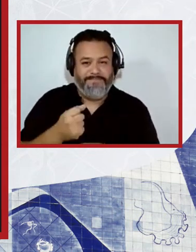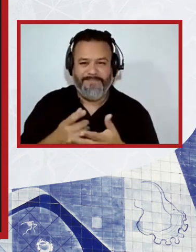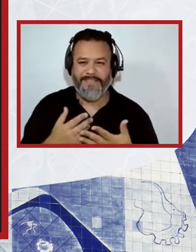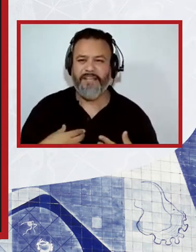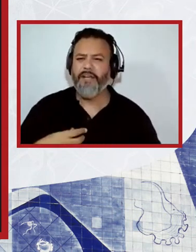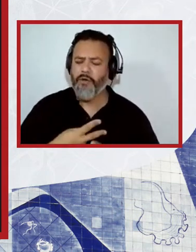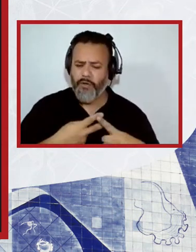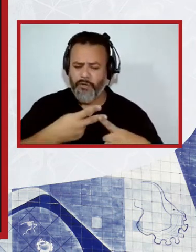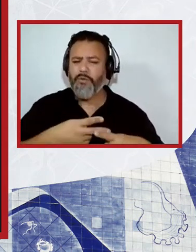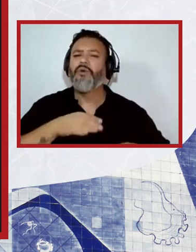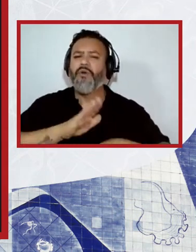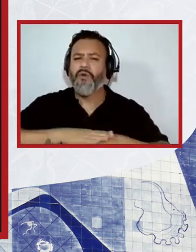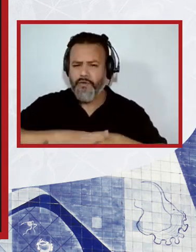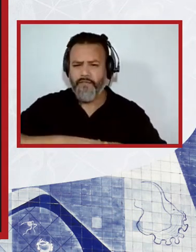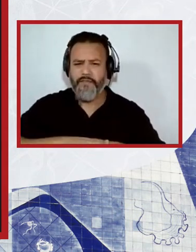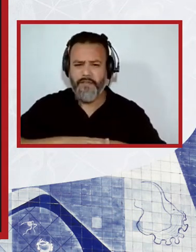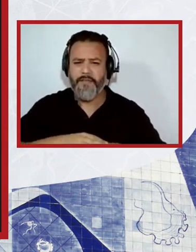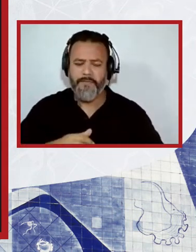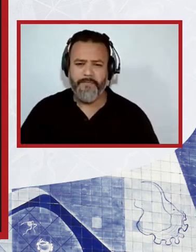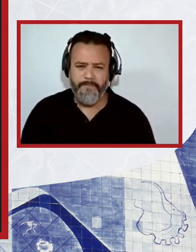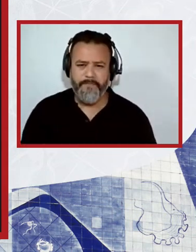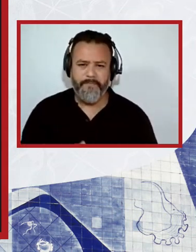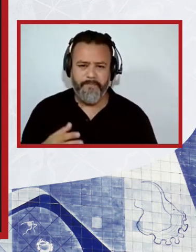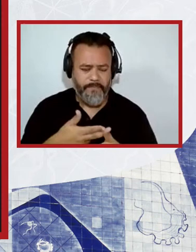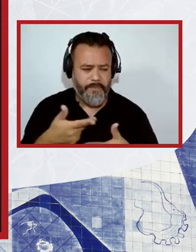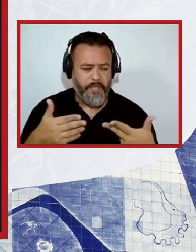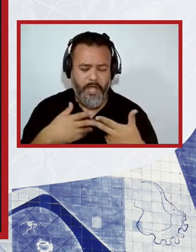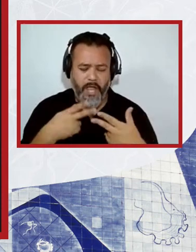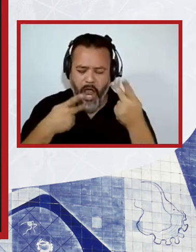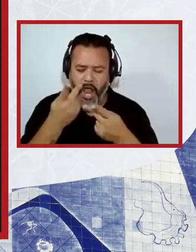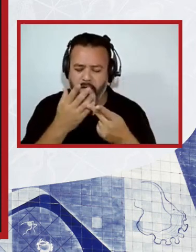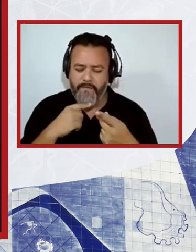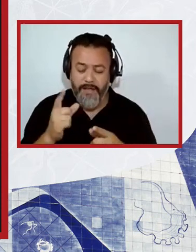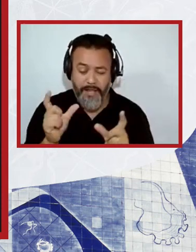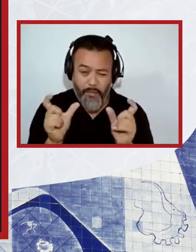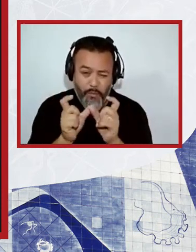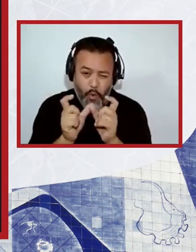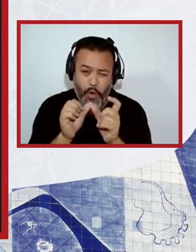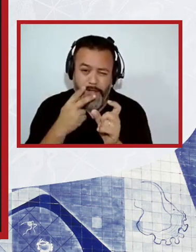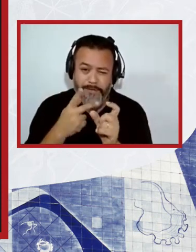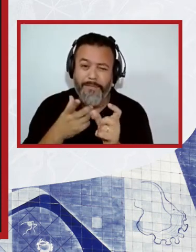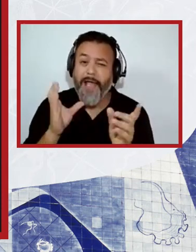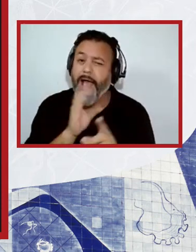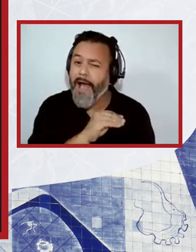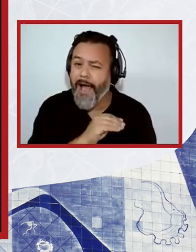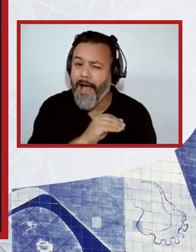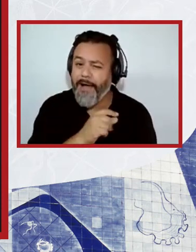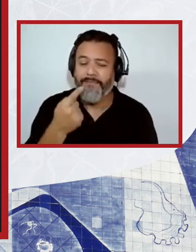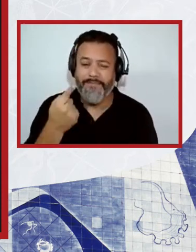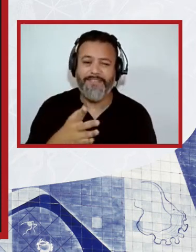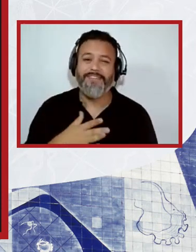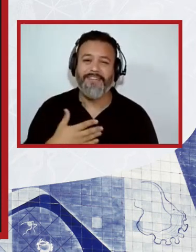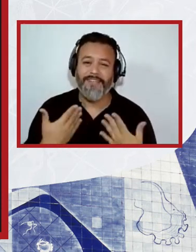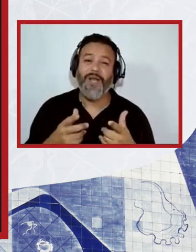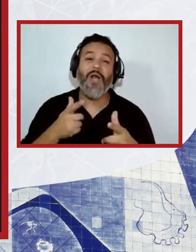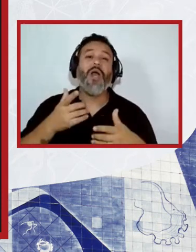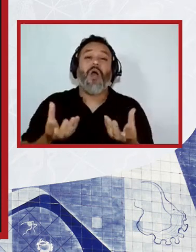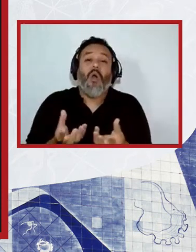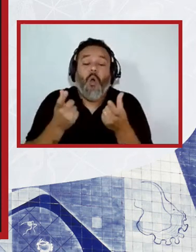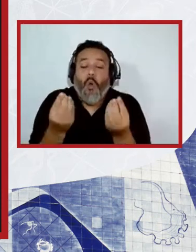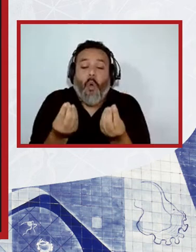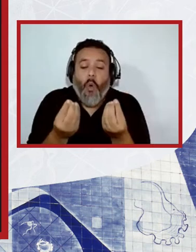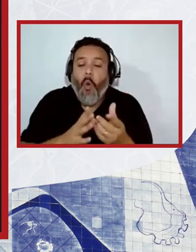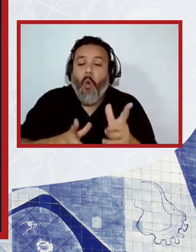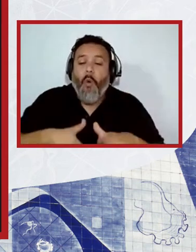coisas. Uma, eu vou falar um pouquinho de mim, bem breve mesmo, prometo, falar só um pouquinho de como é meu trabalho aqui.